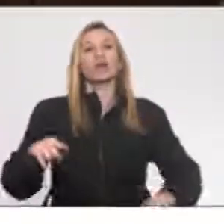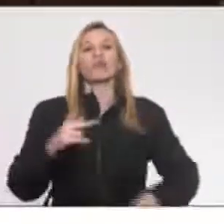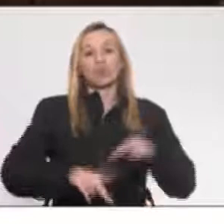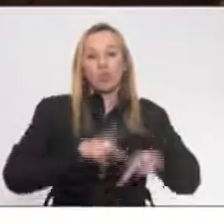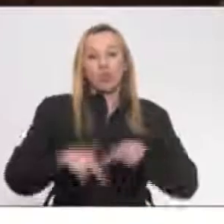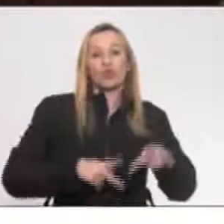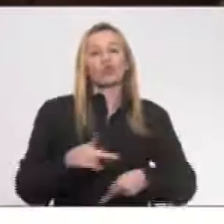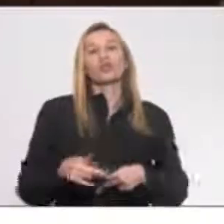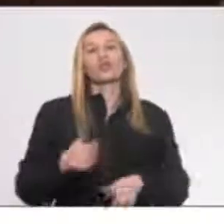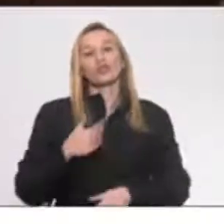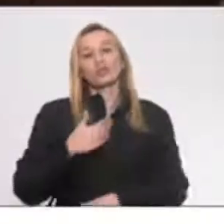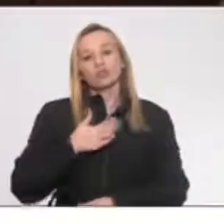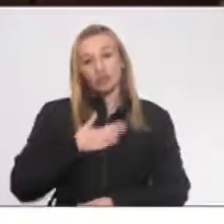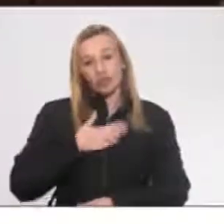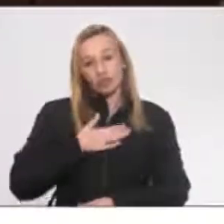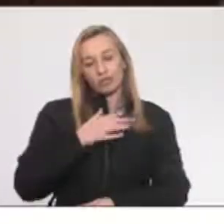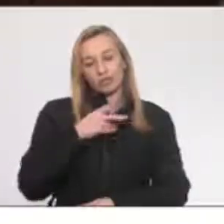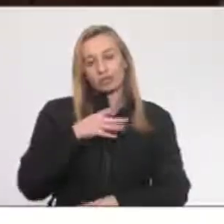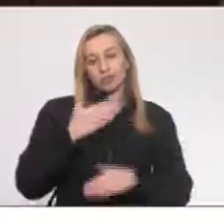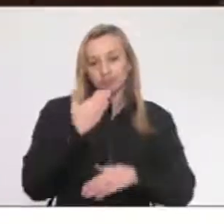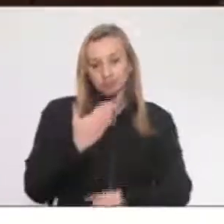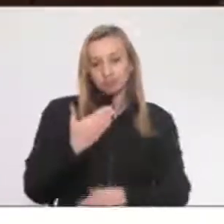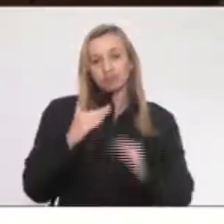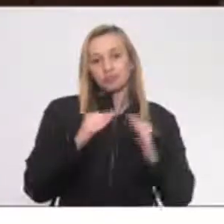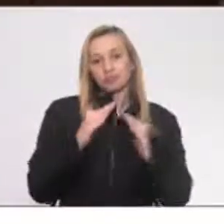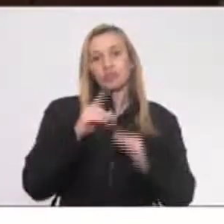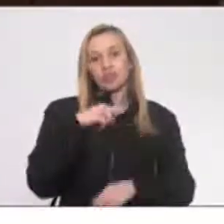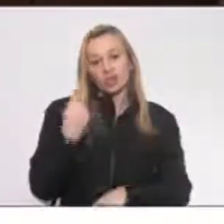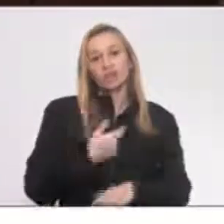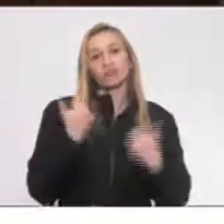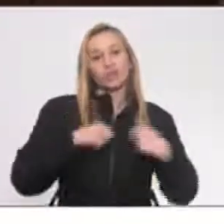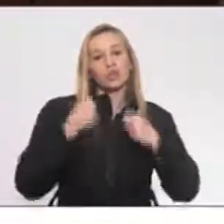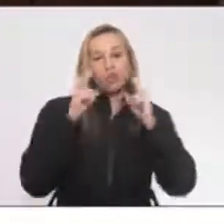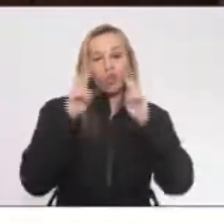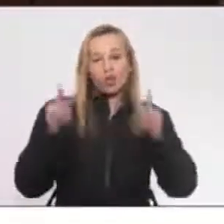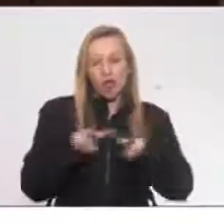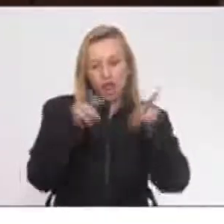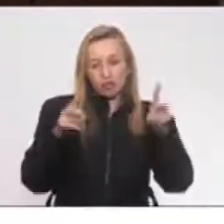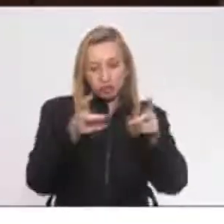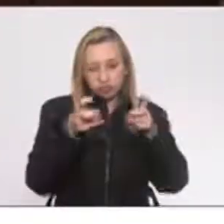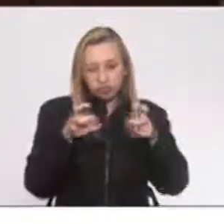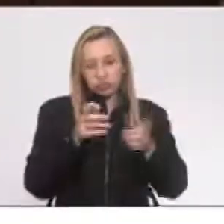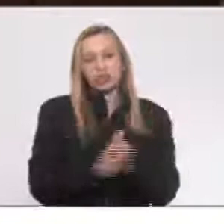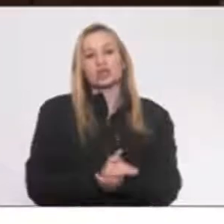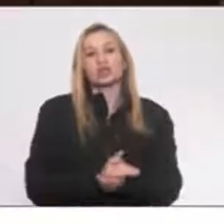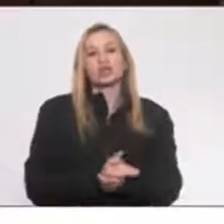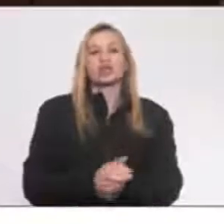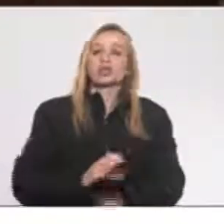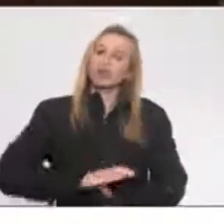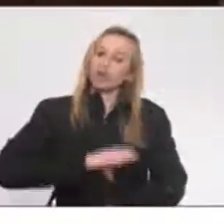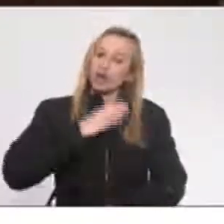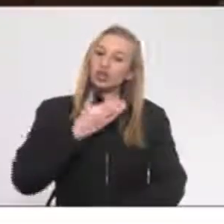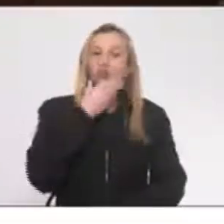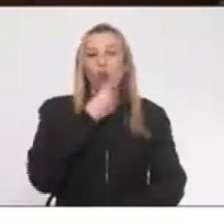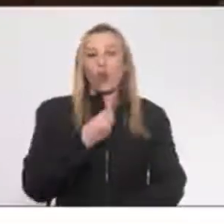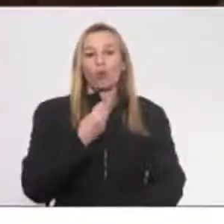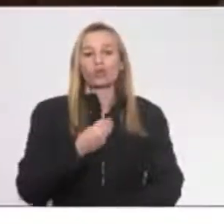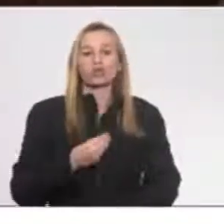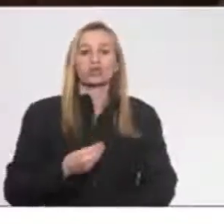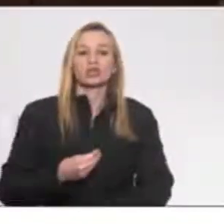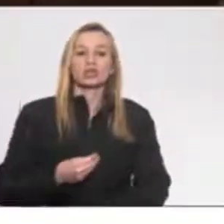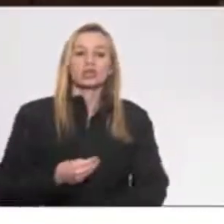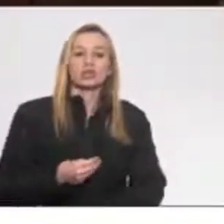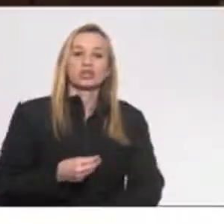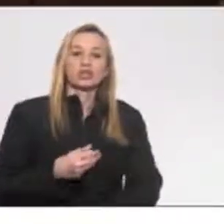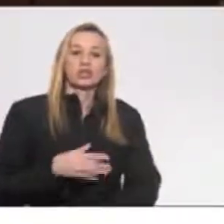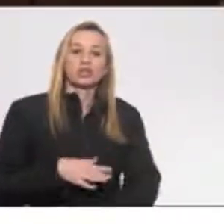aqui fica o meu apelo a essa casa. Nós precisamos ter um olhar atento a esses bravos homens que enfrentam talvez o